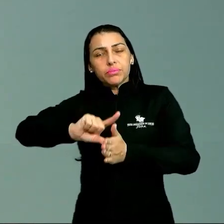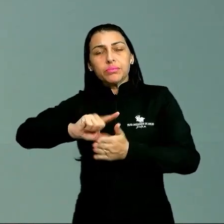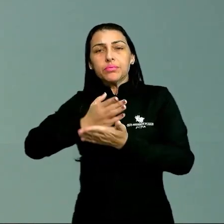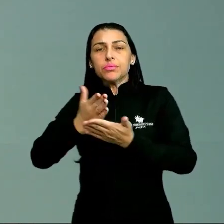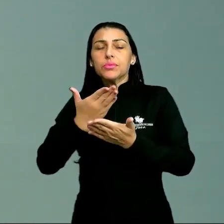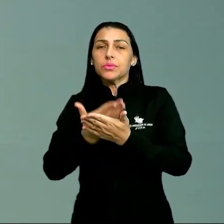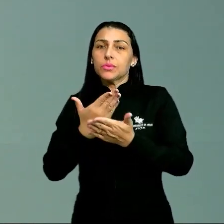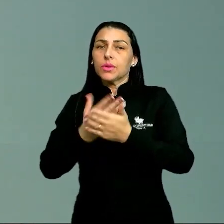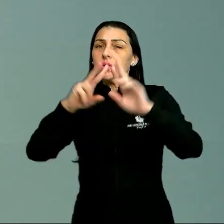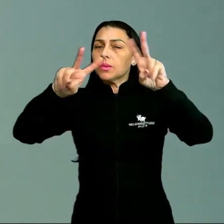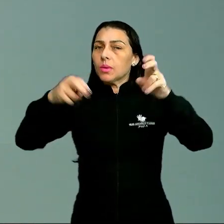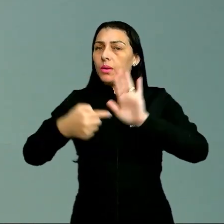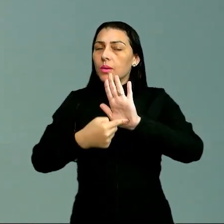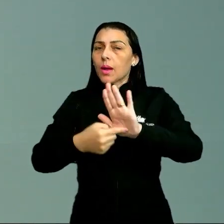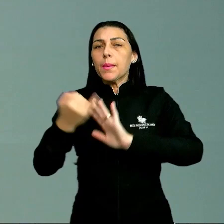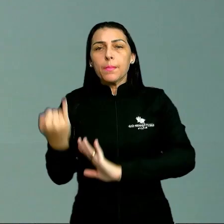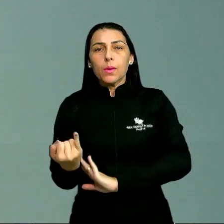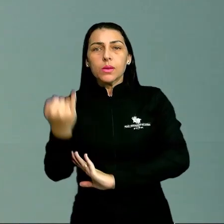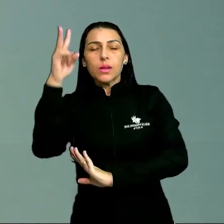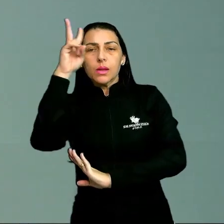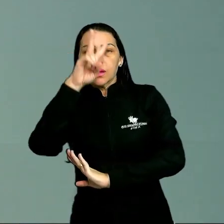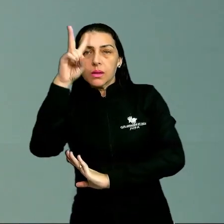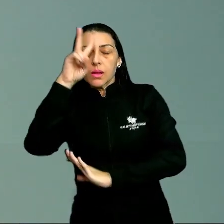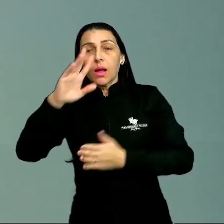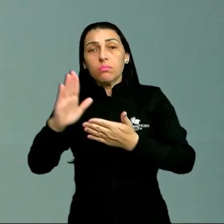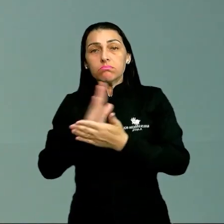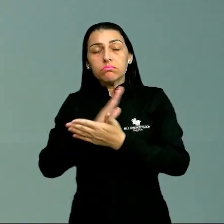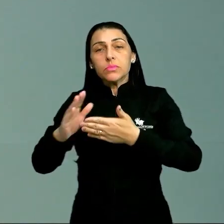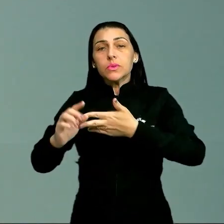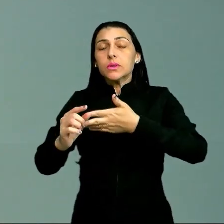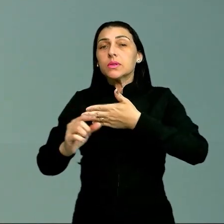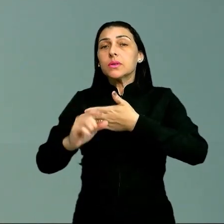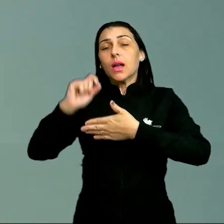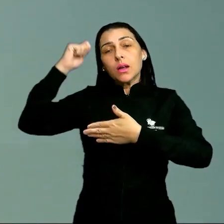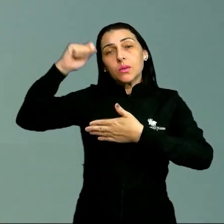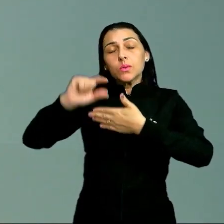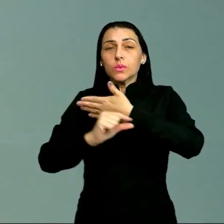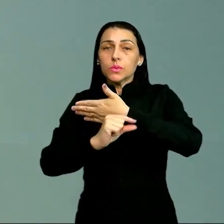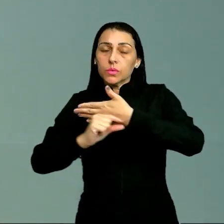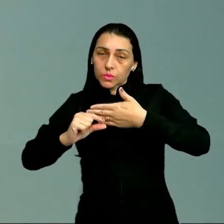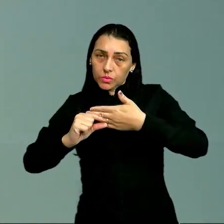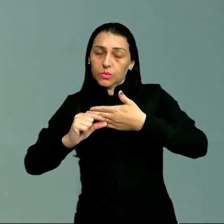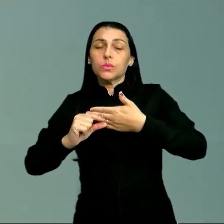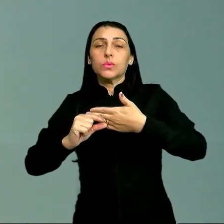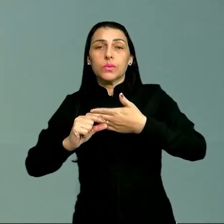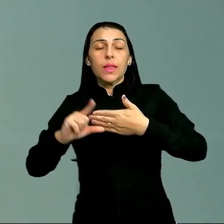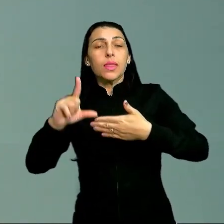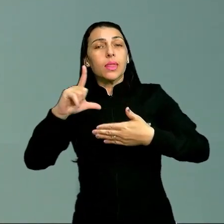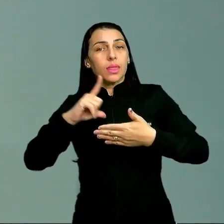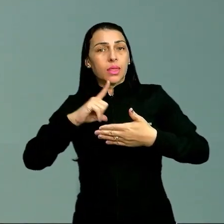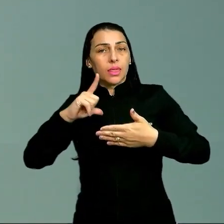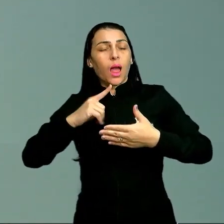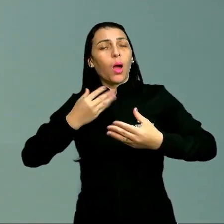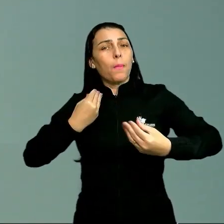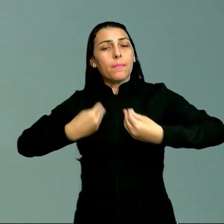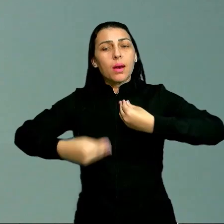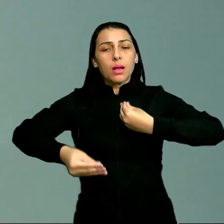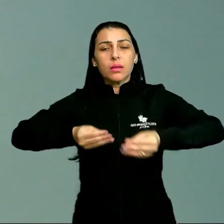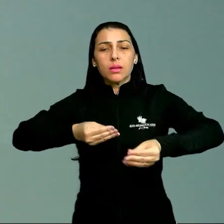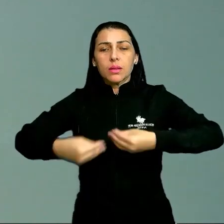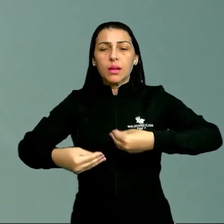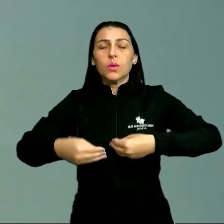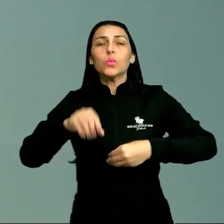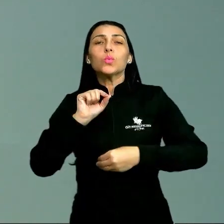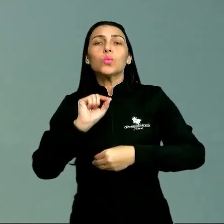é importante a gente ressaltar que muitos desses autores, escritores, eles têm uma flexibilidade maior